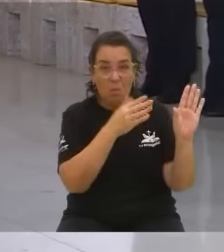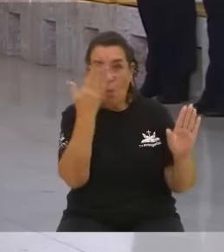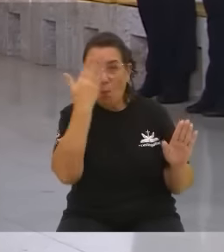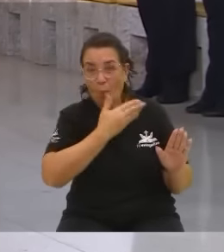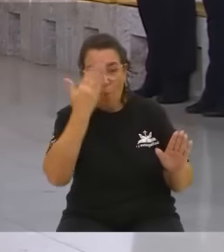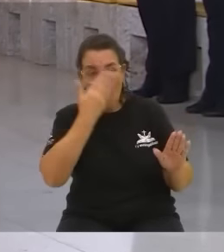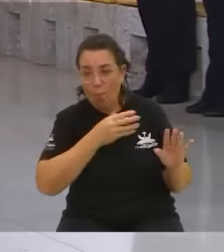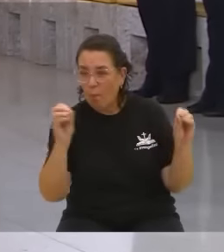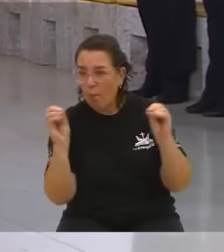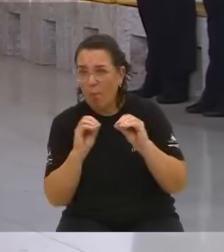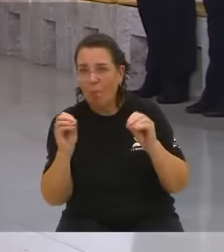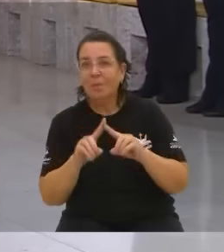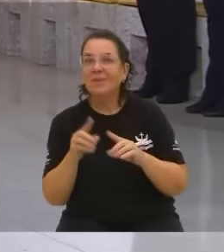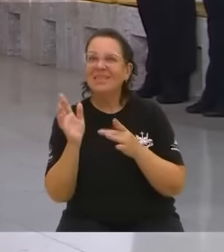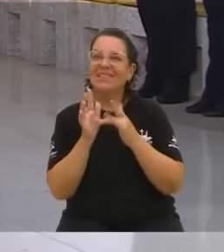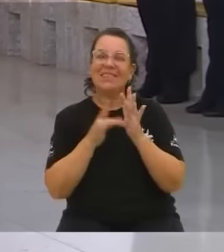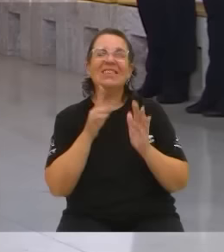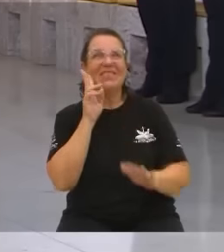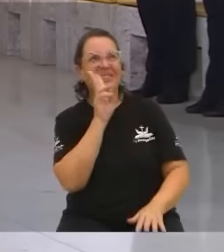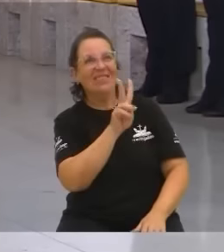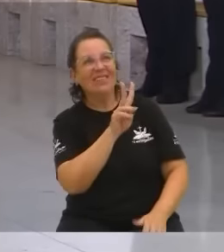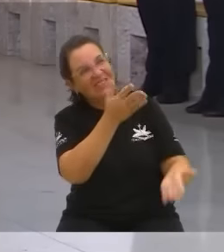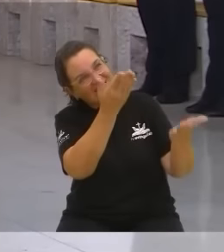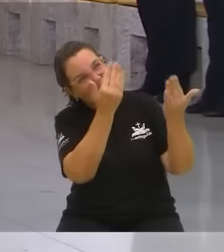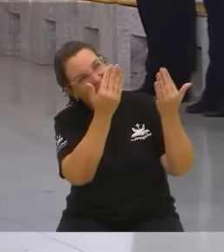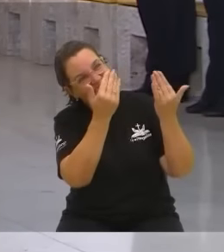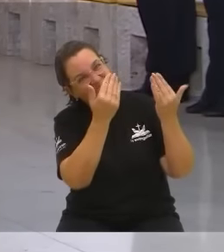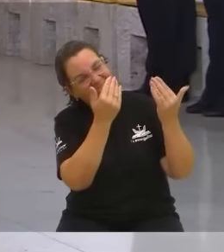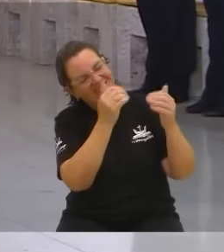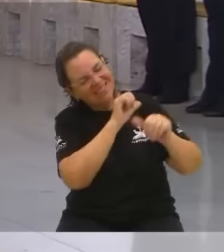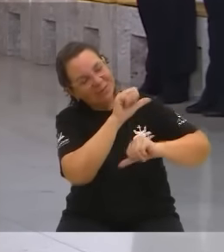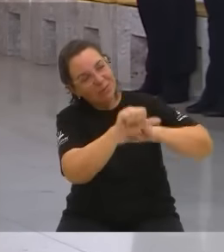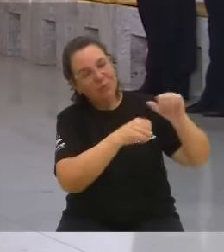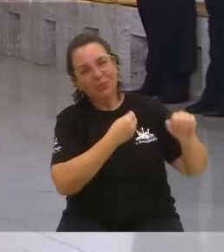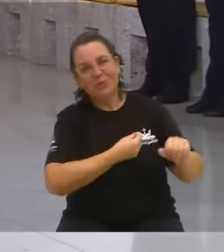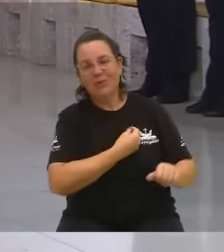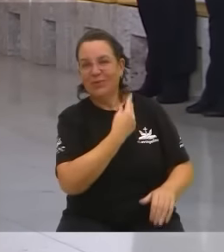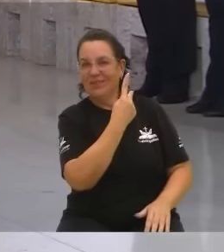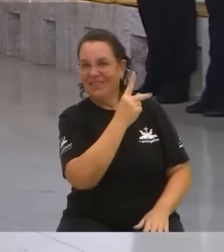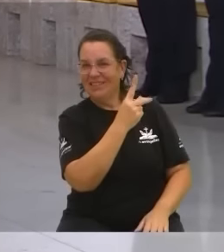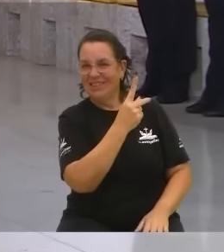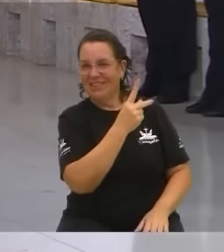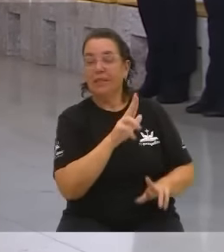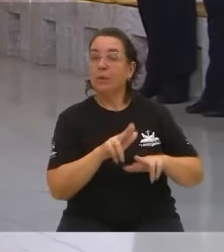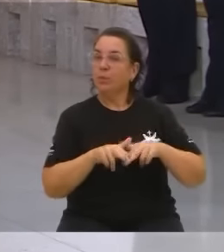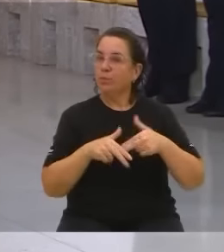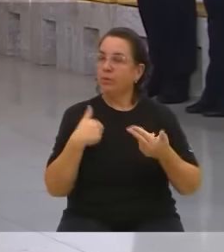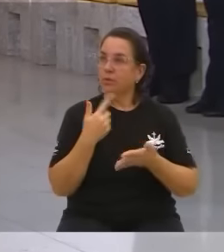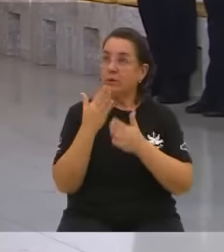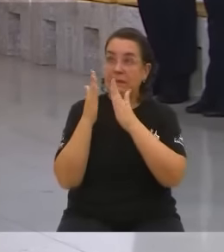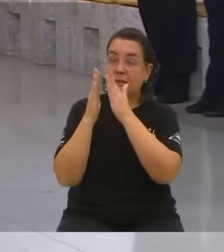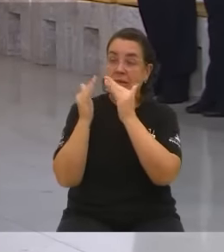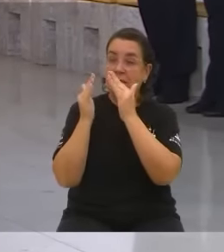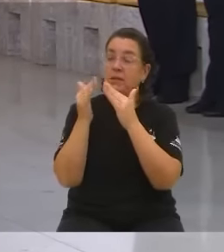Jesus o enxergou e o reabilitou. Por isso, vamos pedir